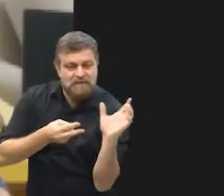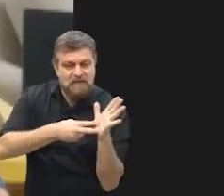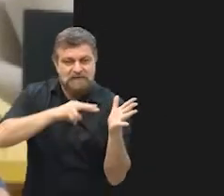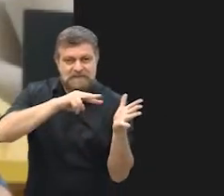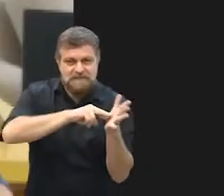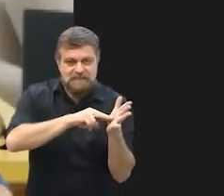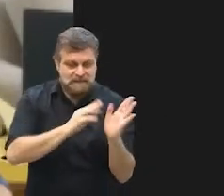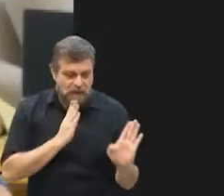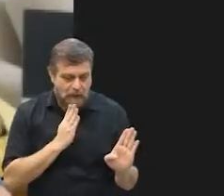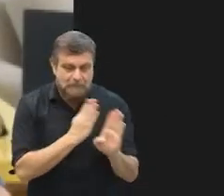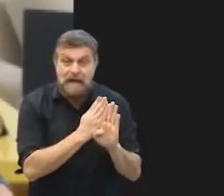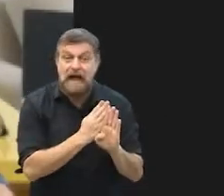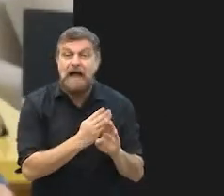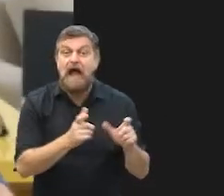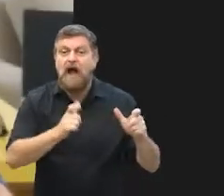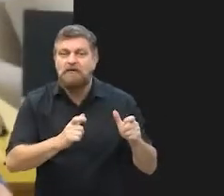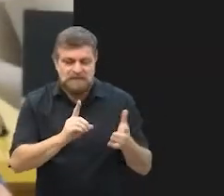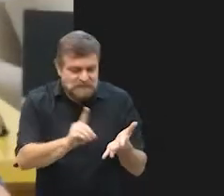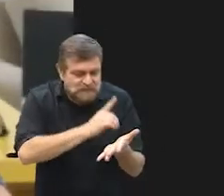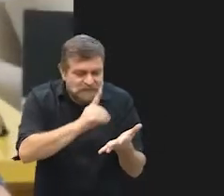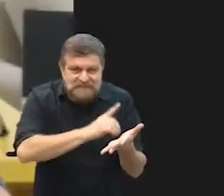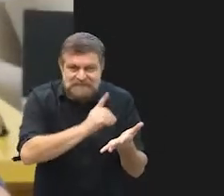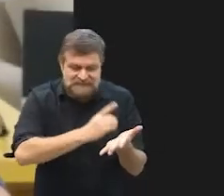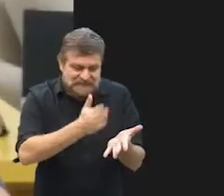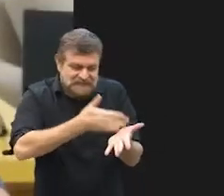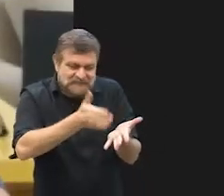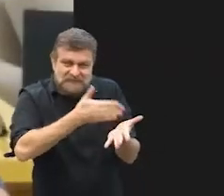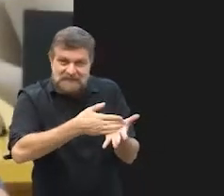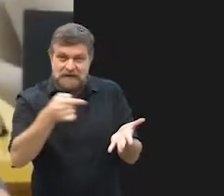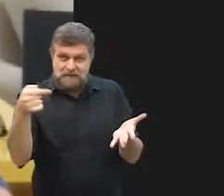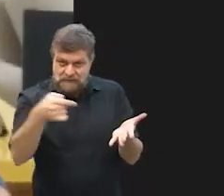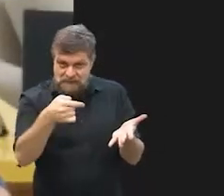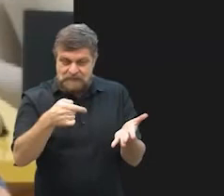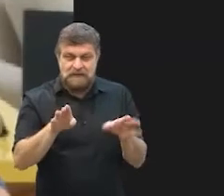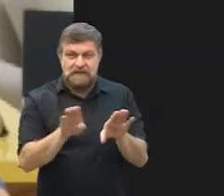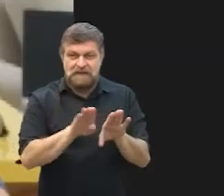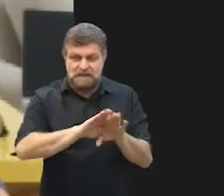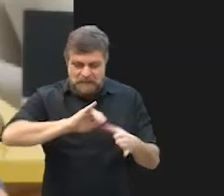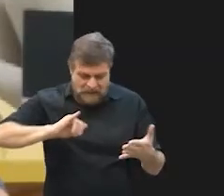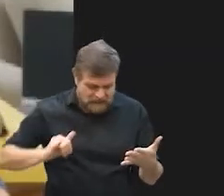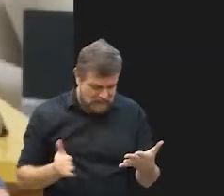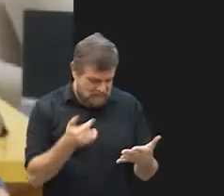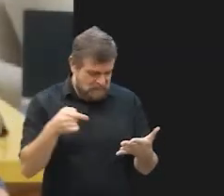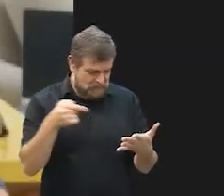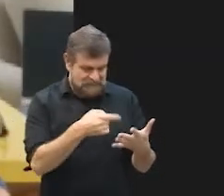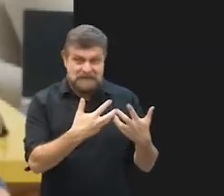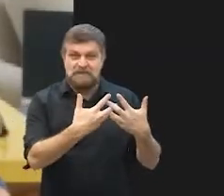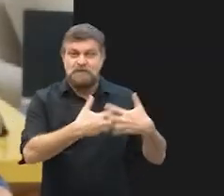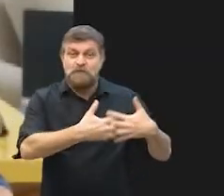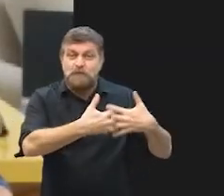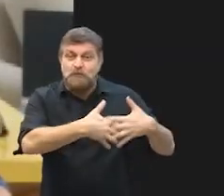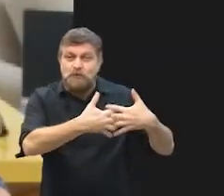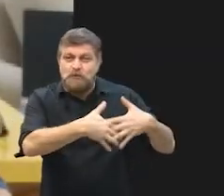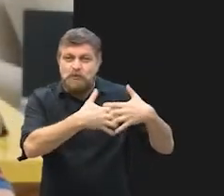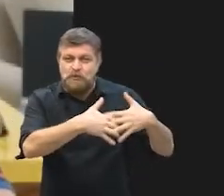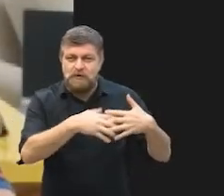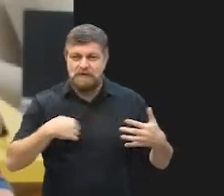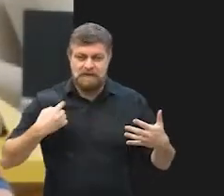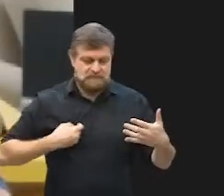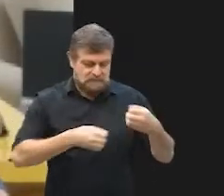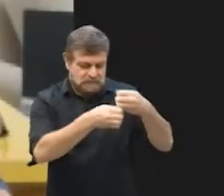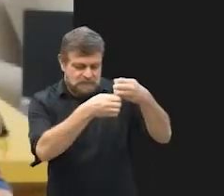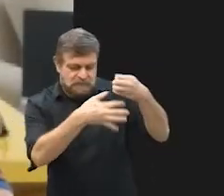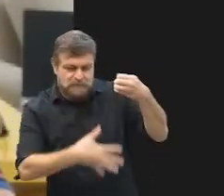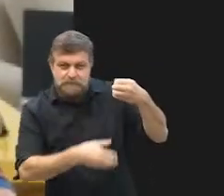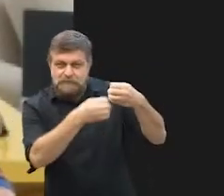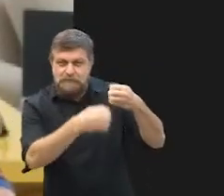caso quem vai te dar é o dicionário. O dicionário, ele aproveita, né, a sua funcionalidade para descrever